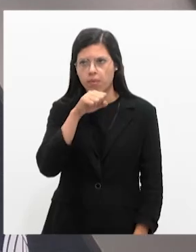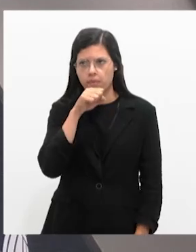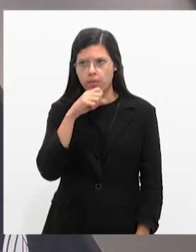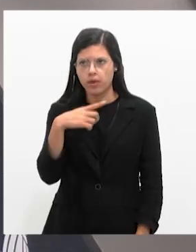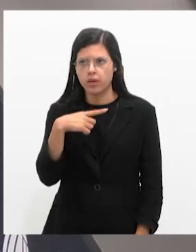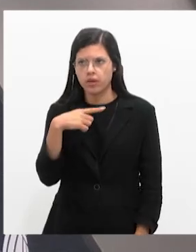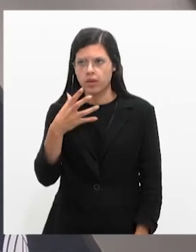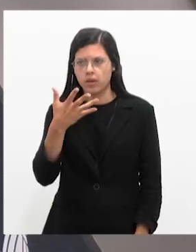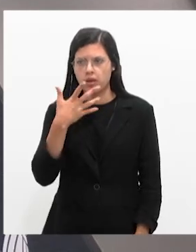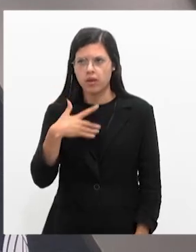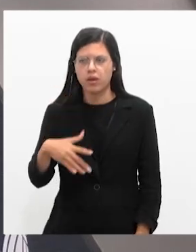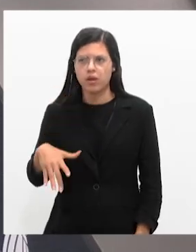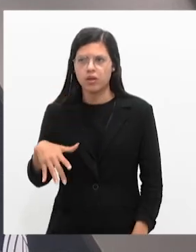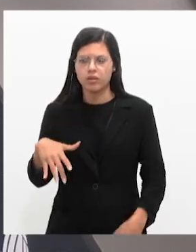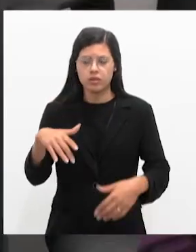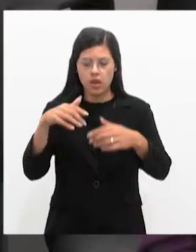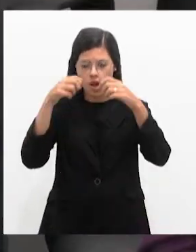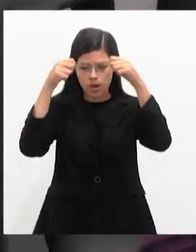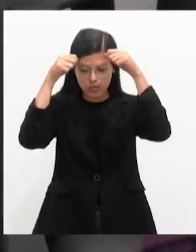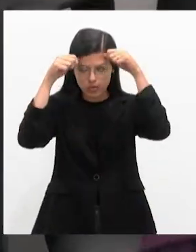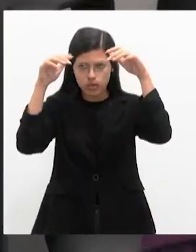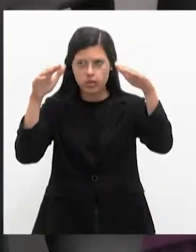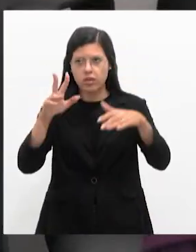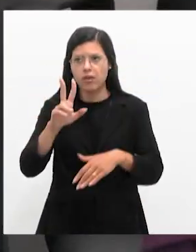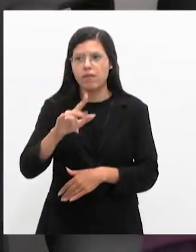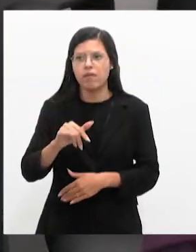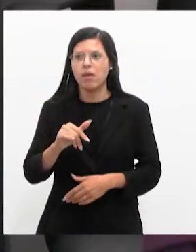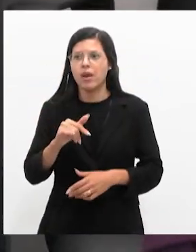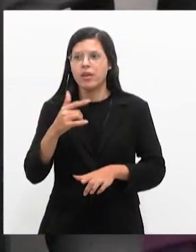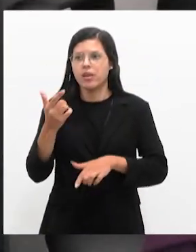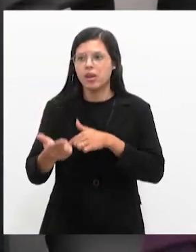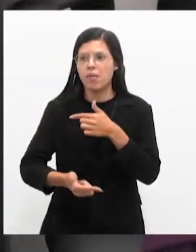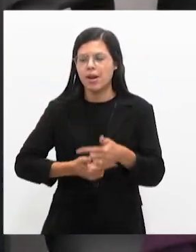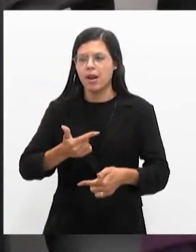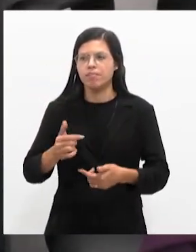com espectro autista, ela vai efetivamente trabalhar?